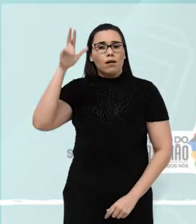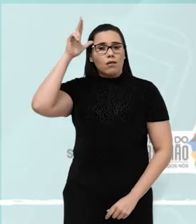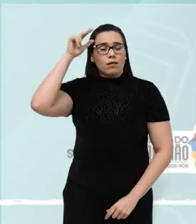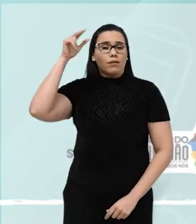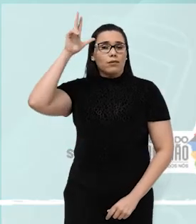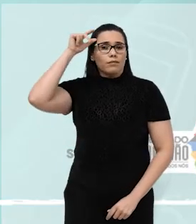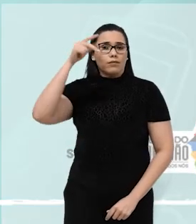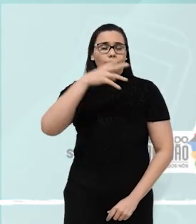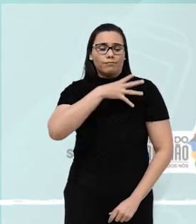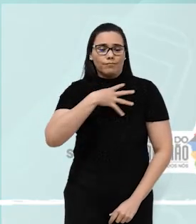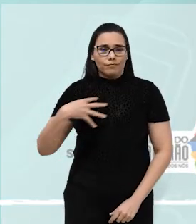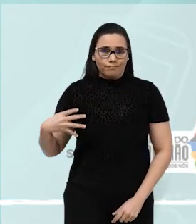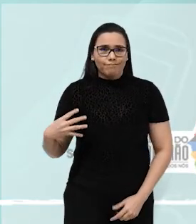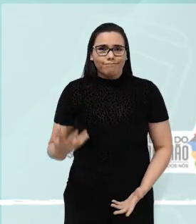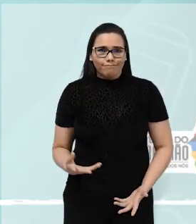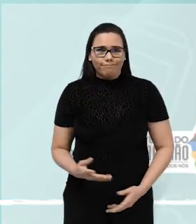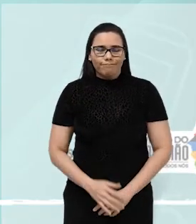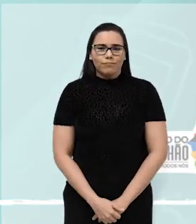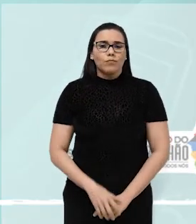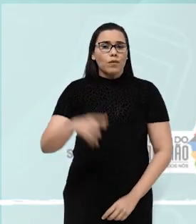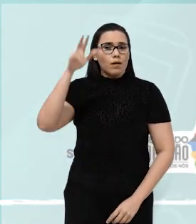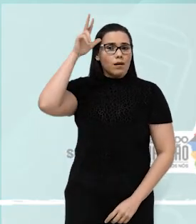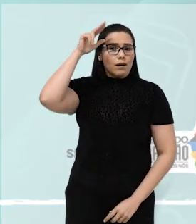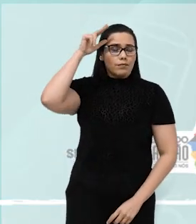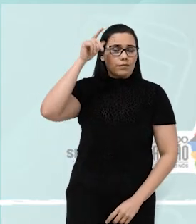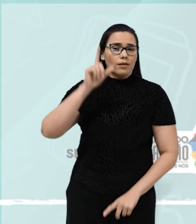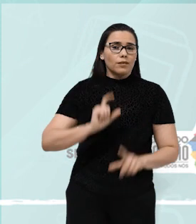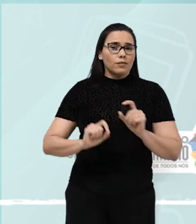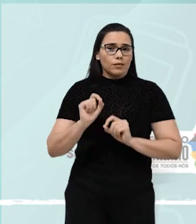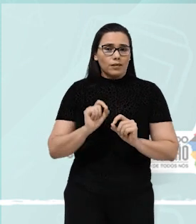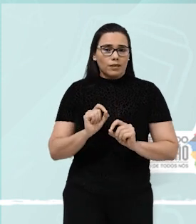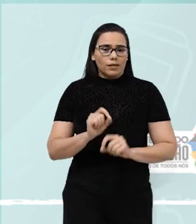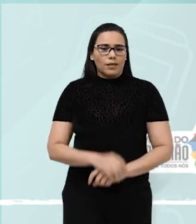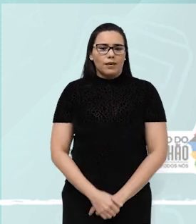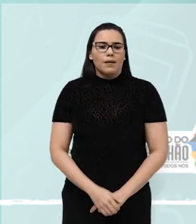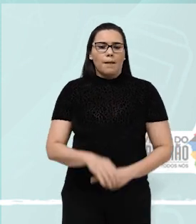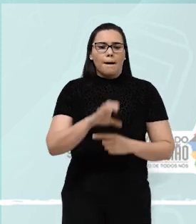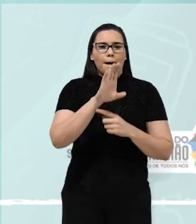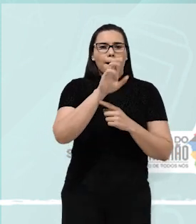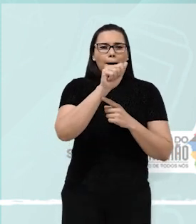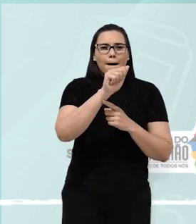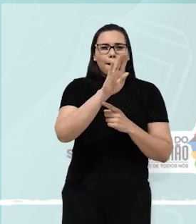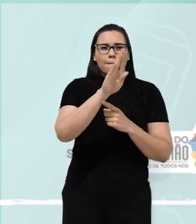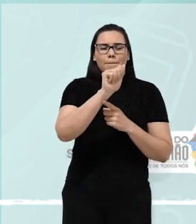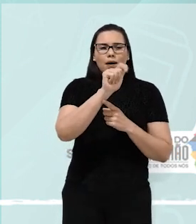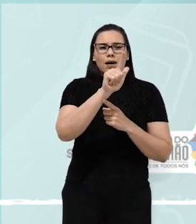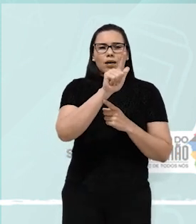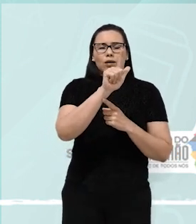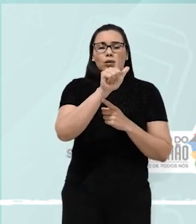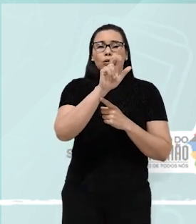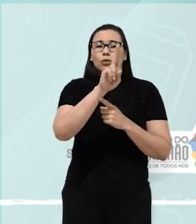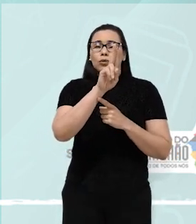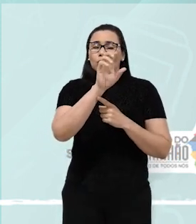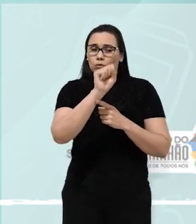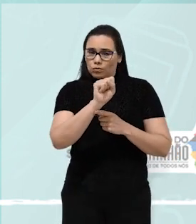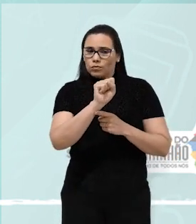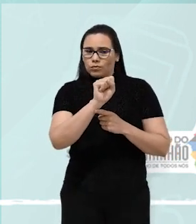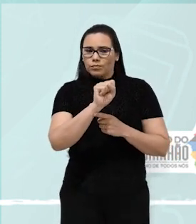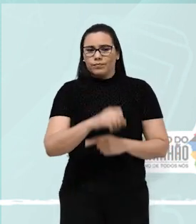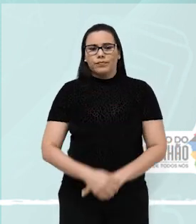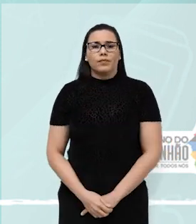zebra, né? O cavalo é da espécie Equus cabalus e a zebra é da